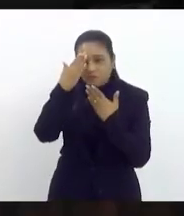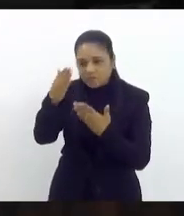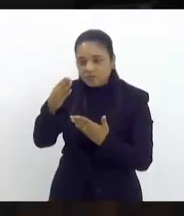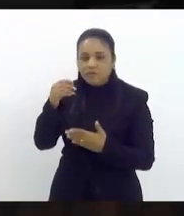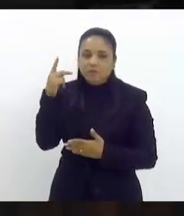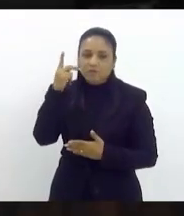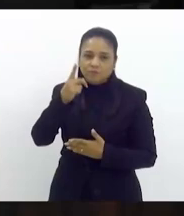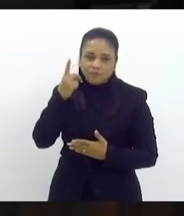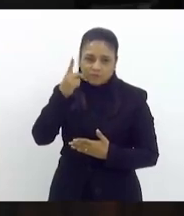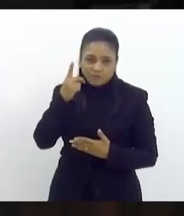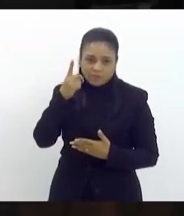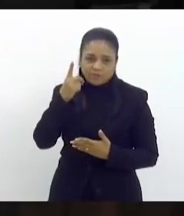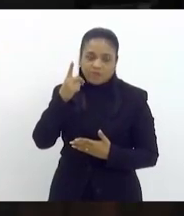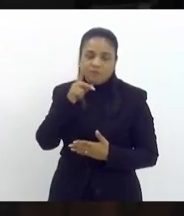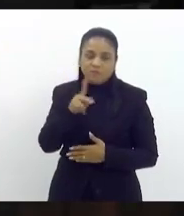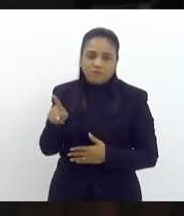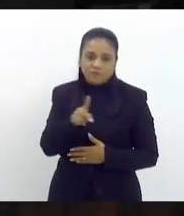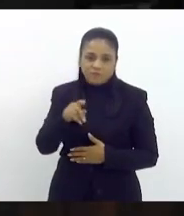José Mar